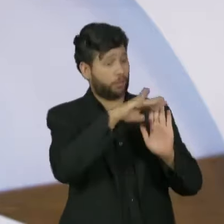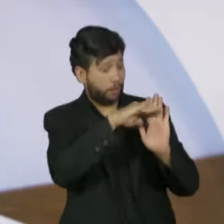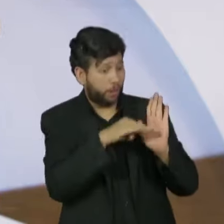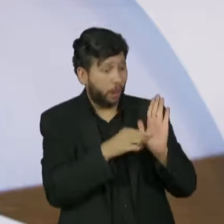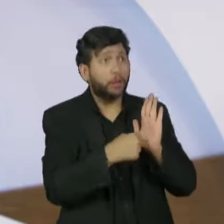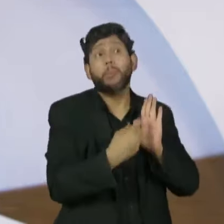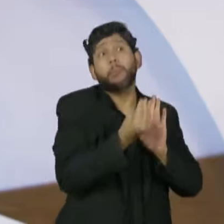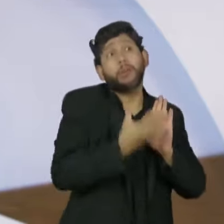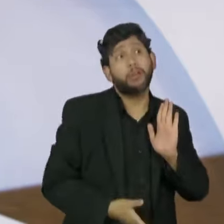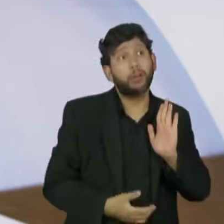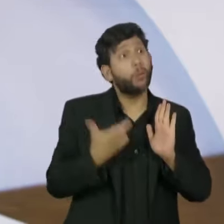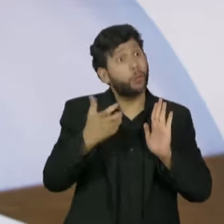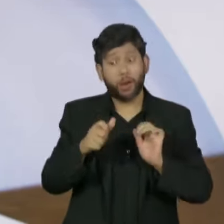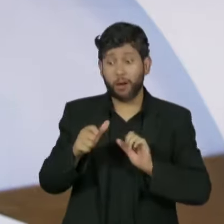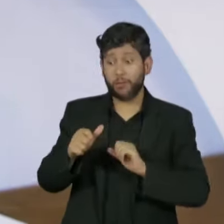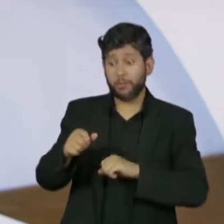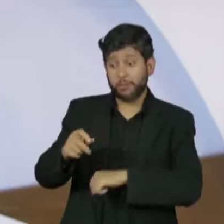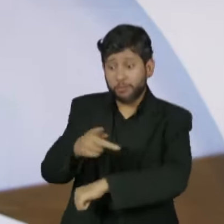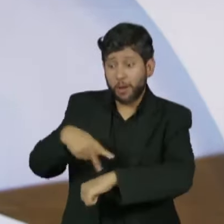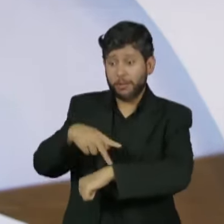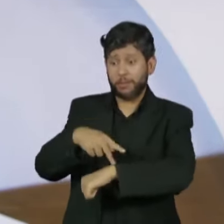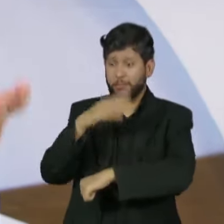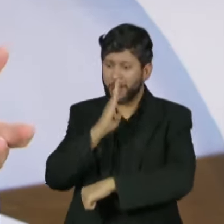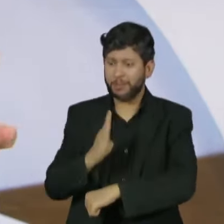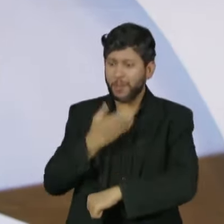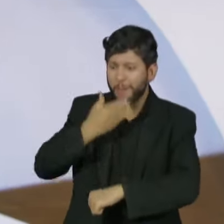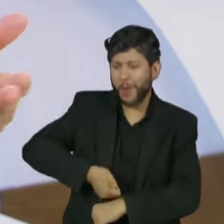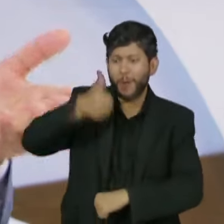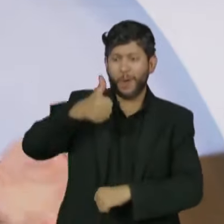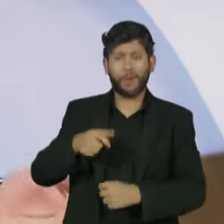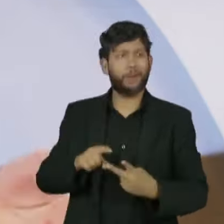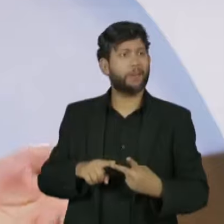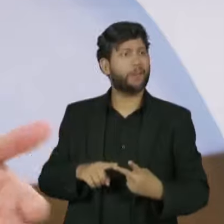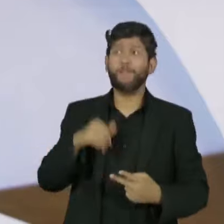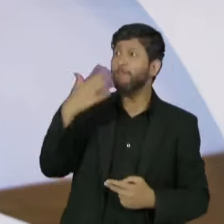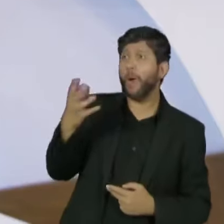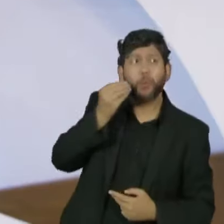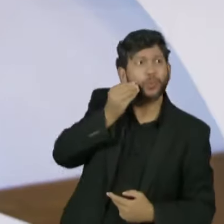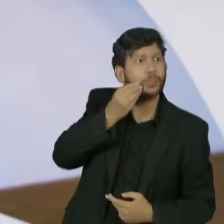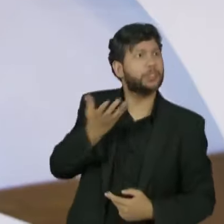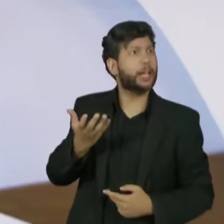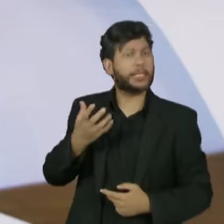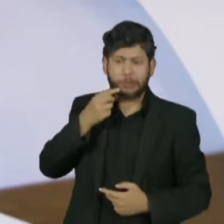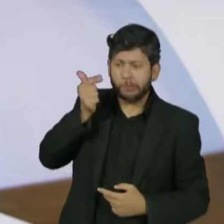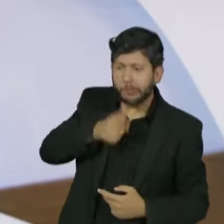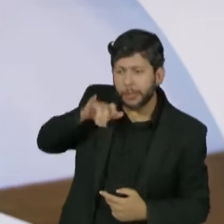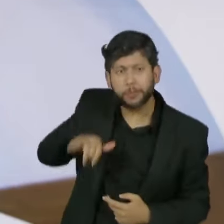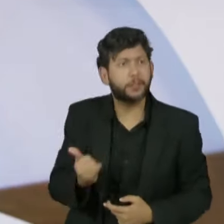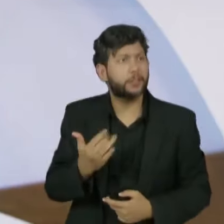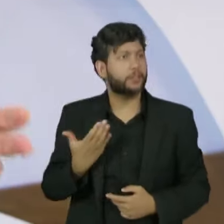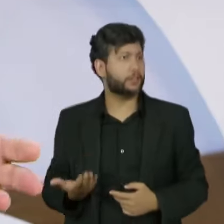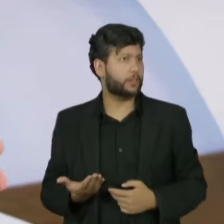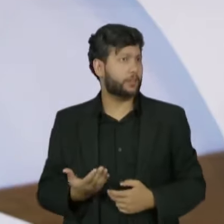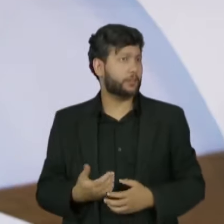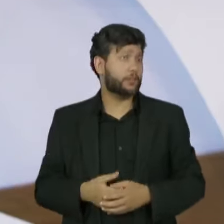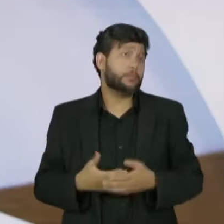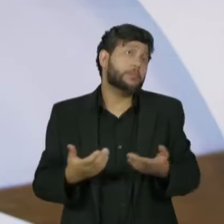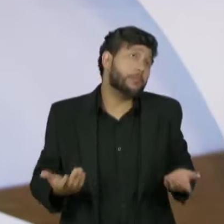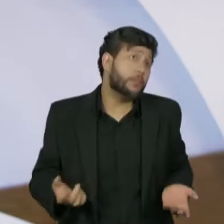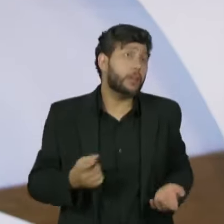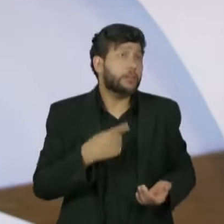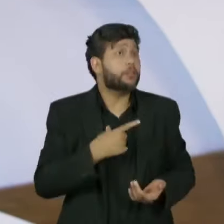para construir um país que aproveite as oportunidades que estão se apresentando para ele. Nós temos muita coisa